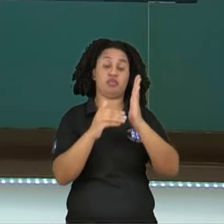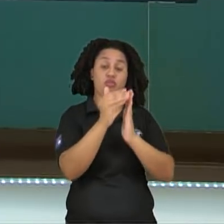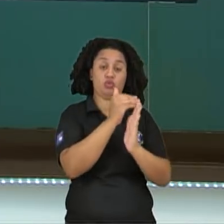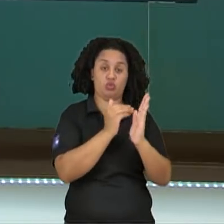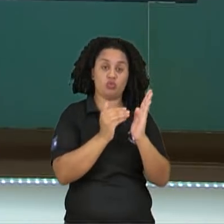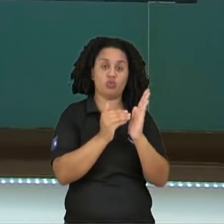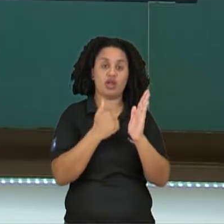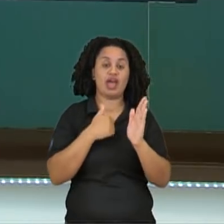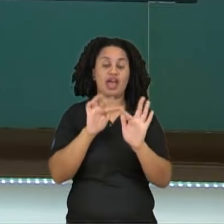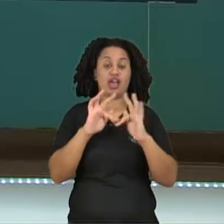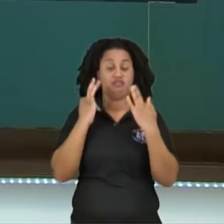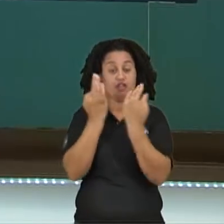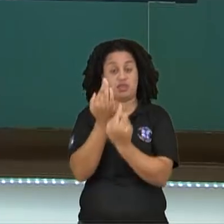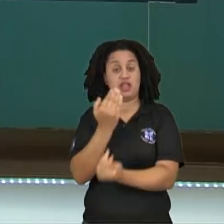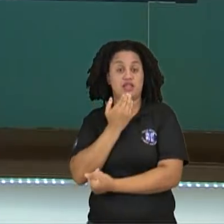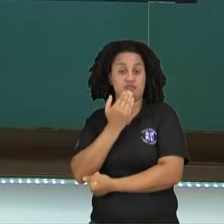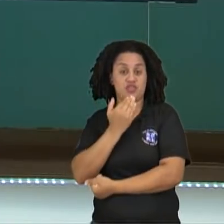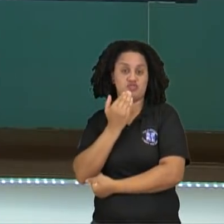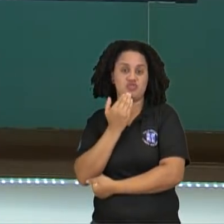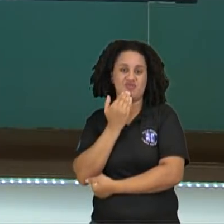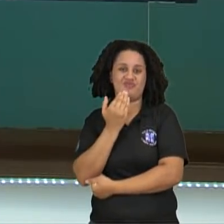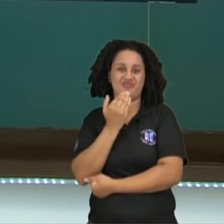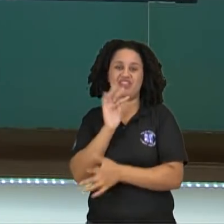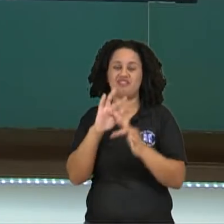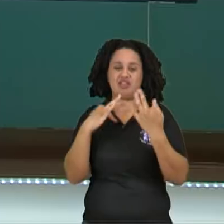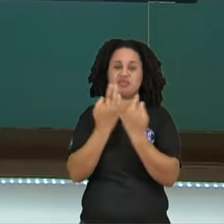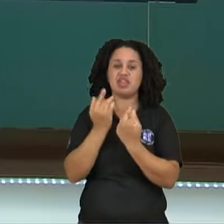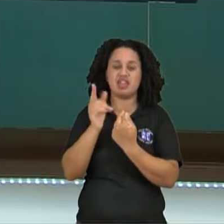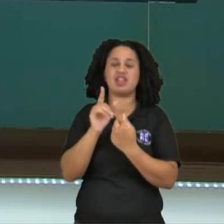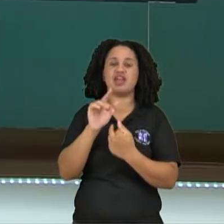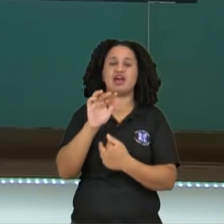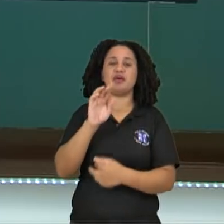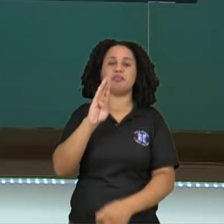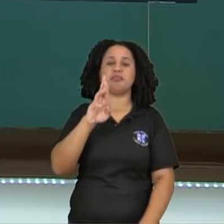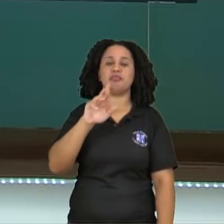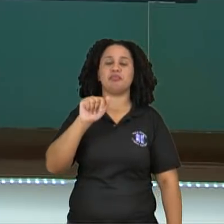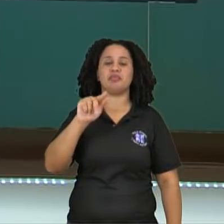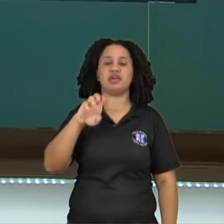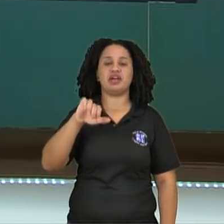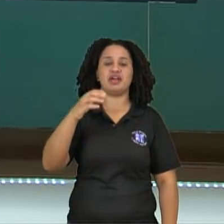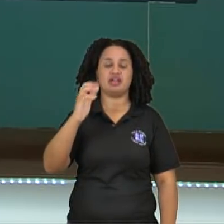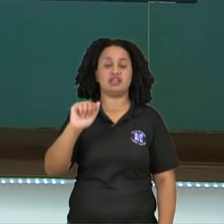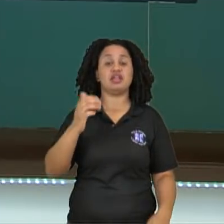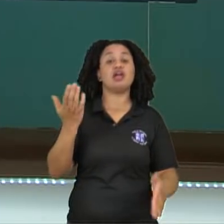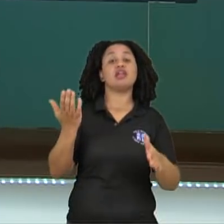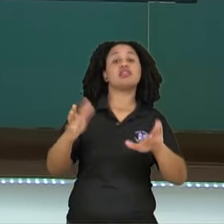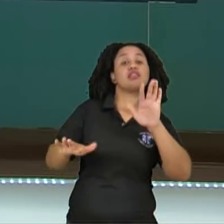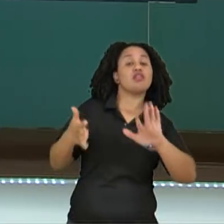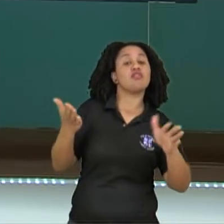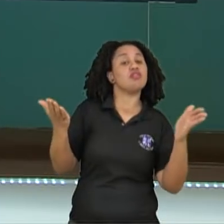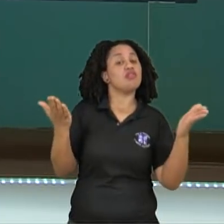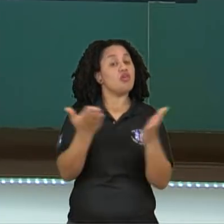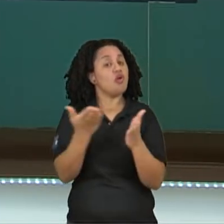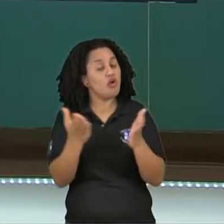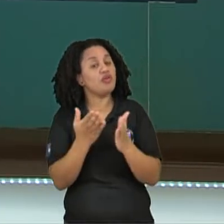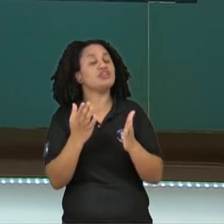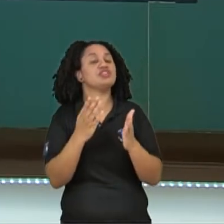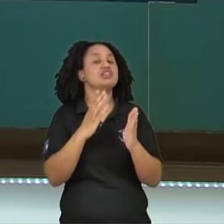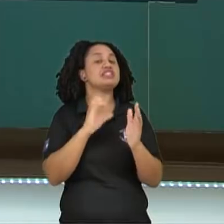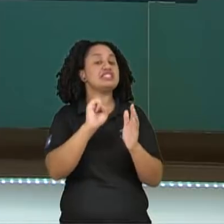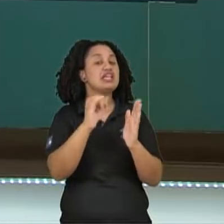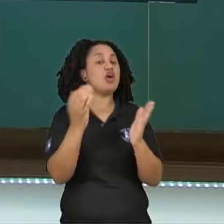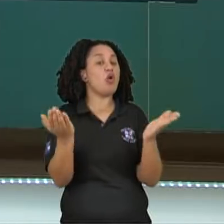olha, eu gostei desse cara, olha, esse cara que foi executado, a casa dele queimada, foi proibido falar o nome Tiradentes, olha, esse nome seria interessante. E